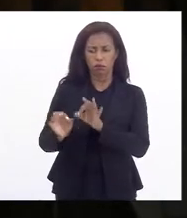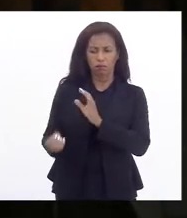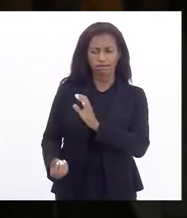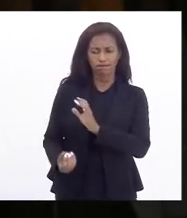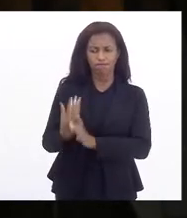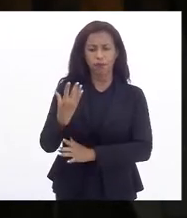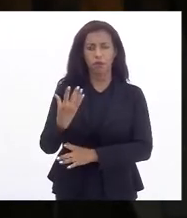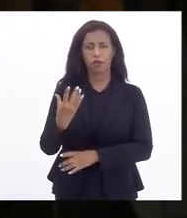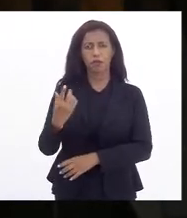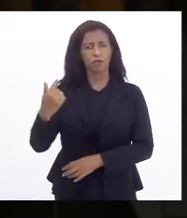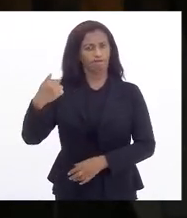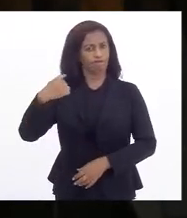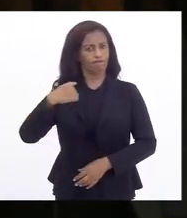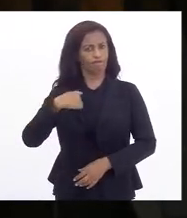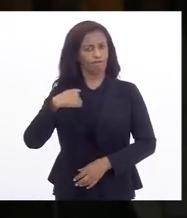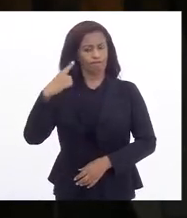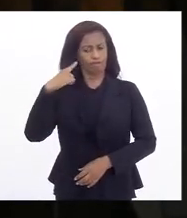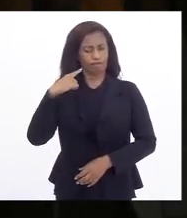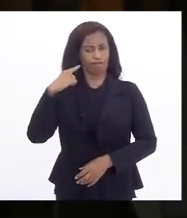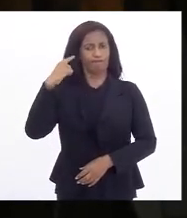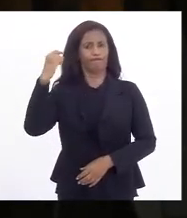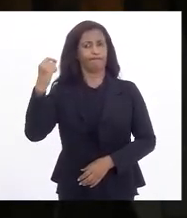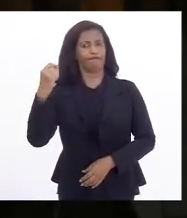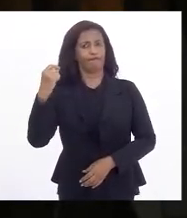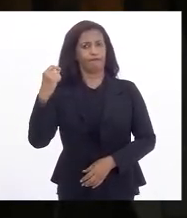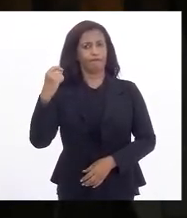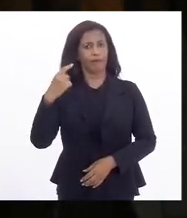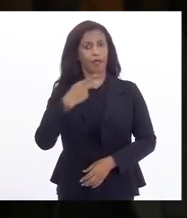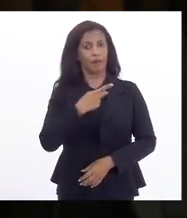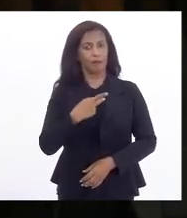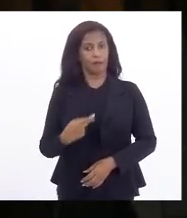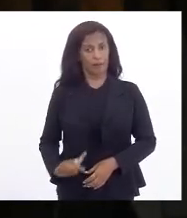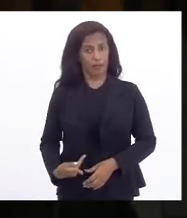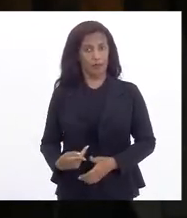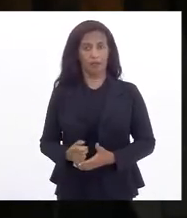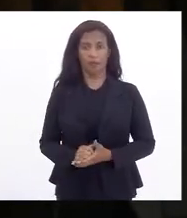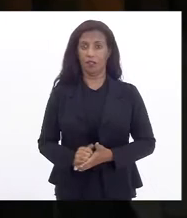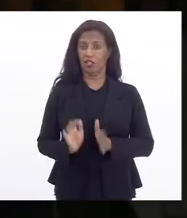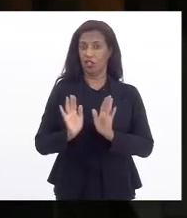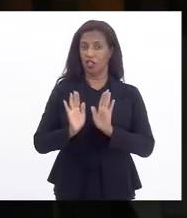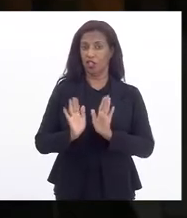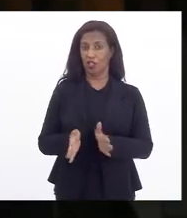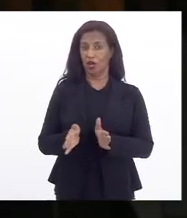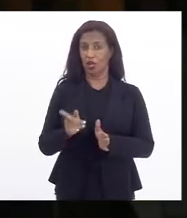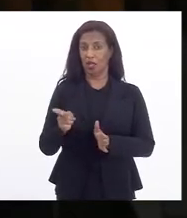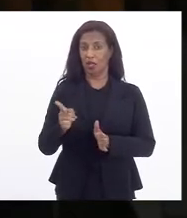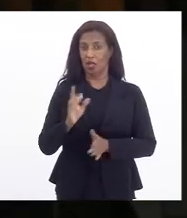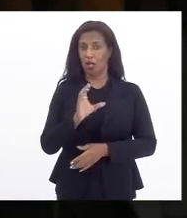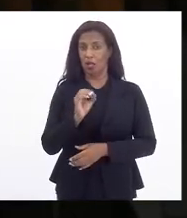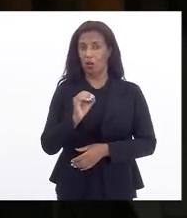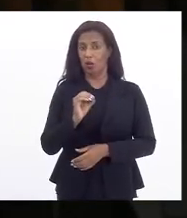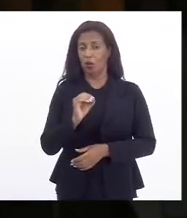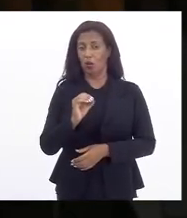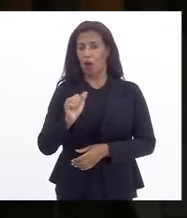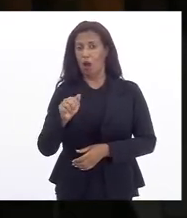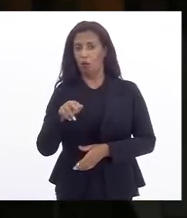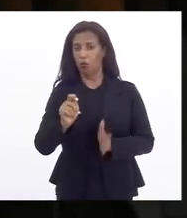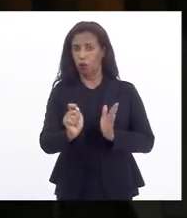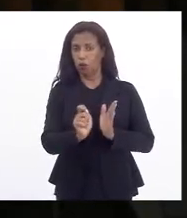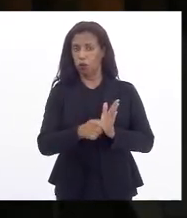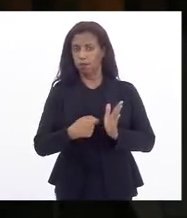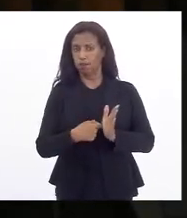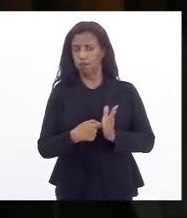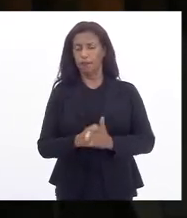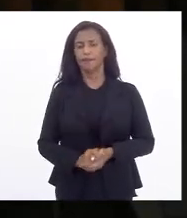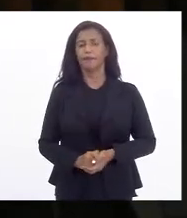e eu fui designado para presidi-la já que era o autor do pedido